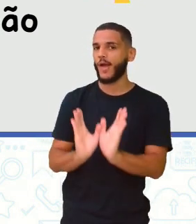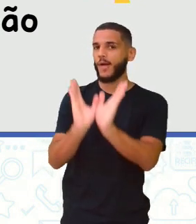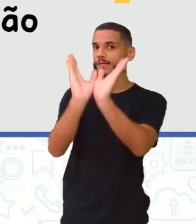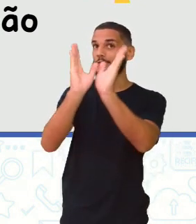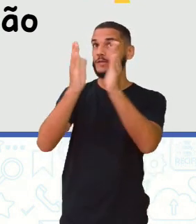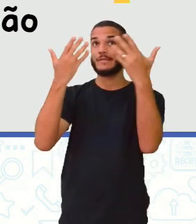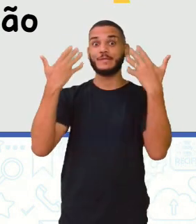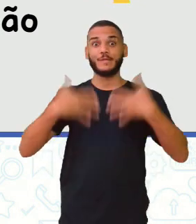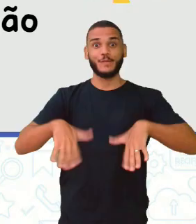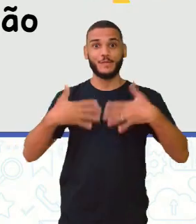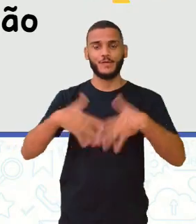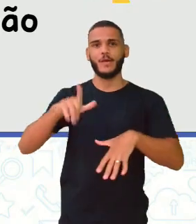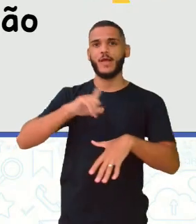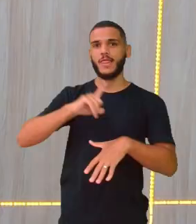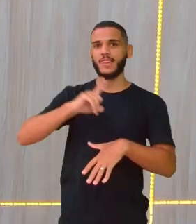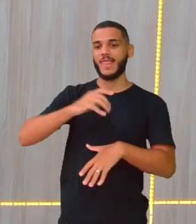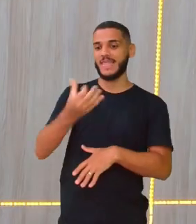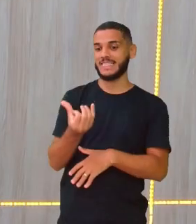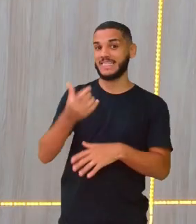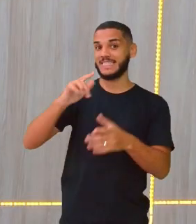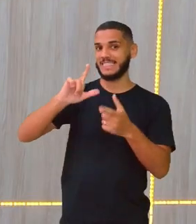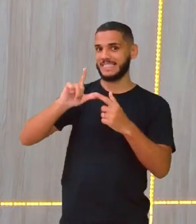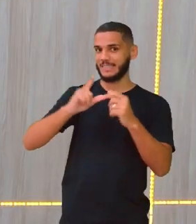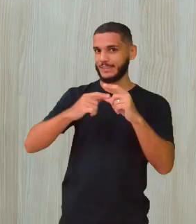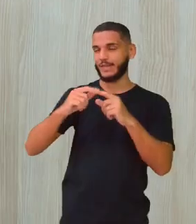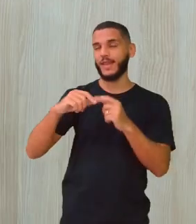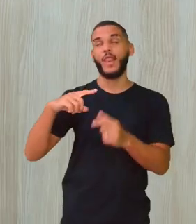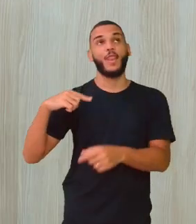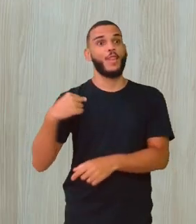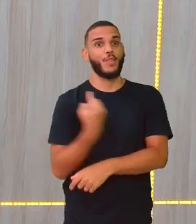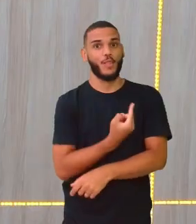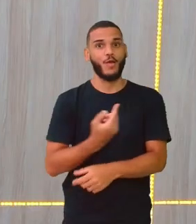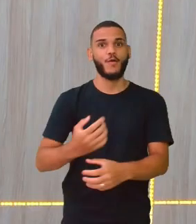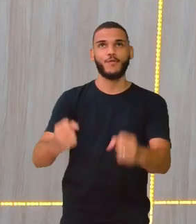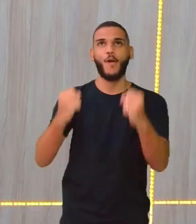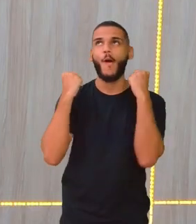nosso hexa, não é não, professora Marta? É verdade, estamos aqui na torcida.